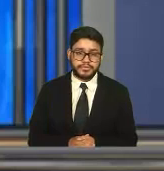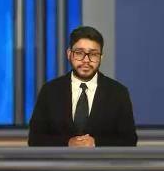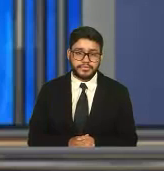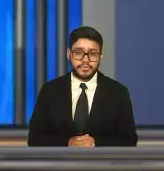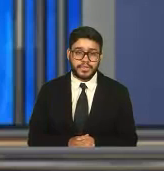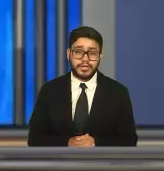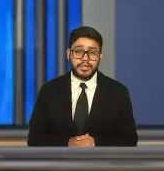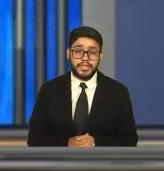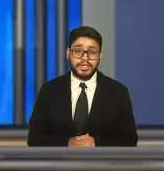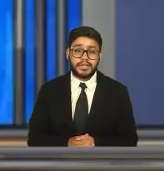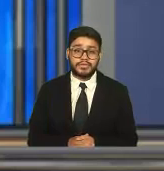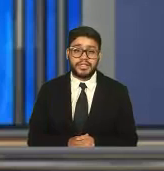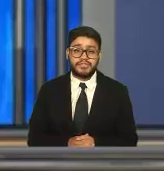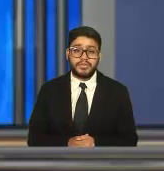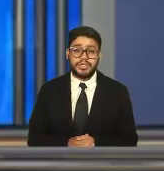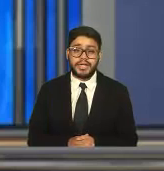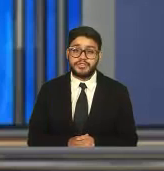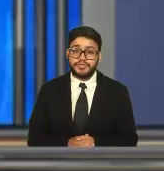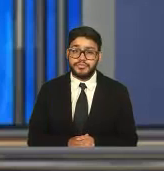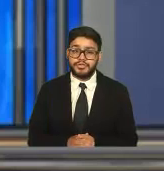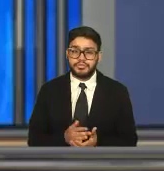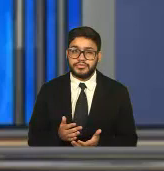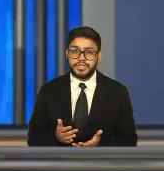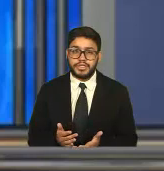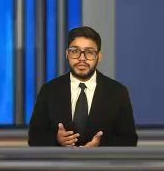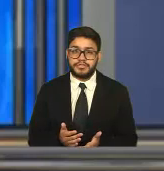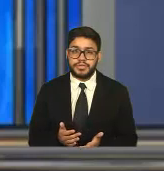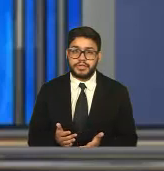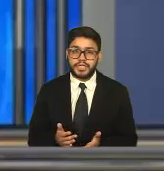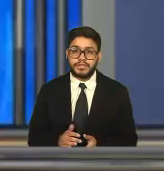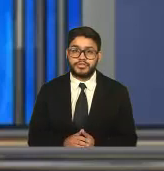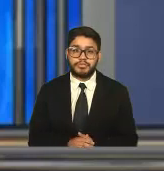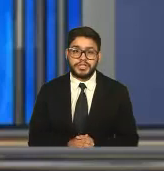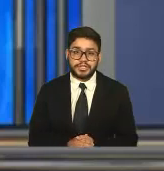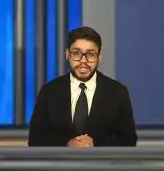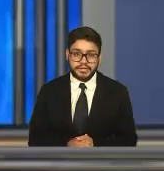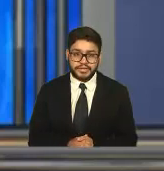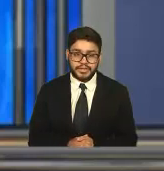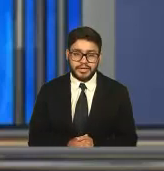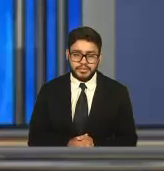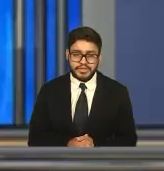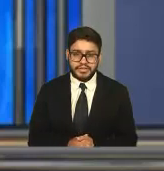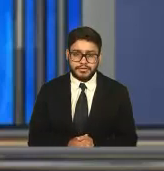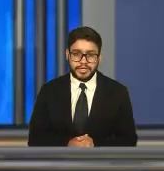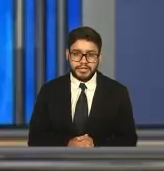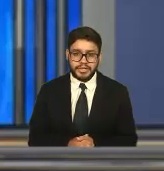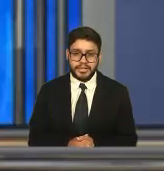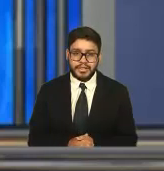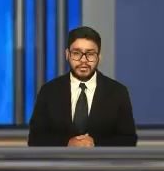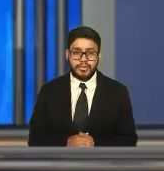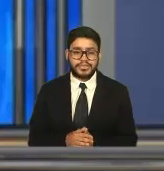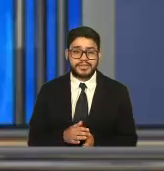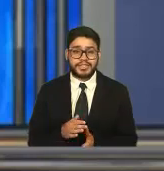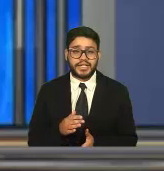estúdios E que tal ter viver milhares de filmes de todos os gêneros espetaculares totalmente de graça você vai